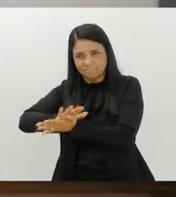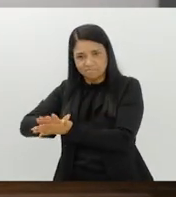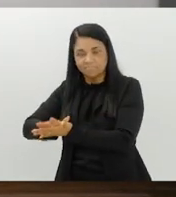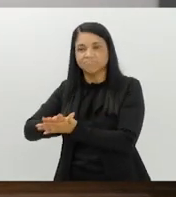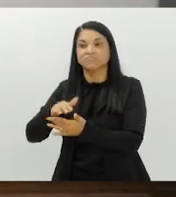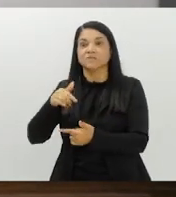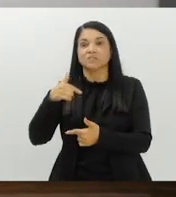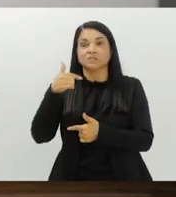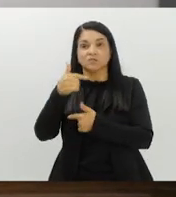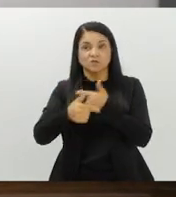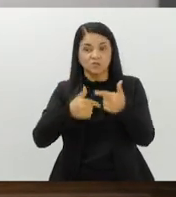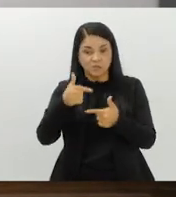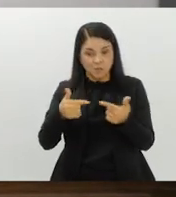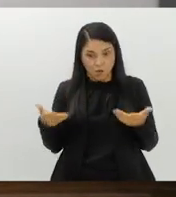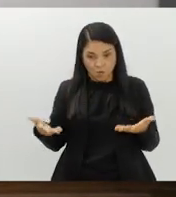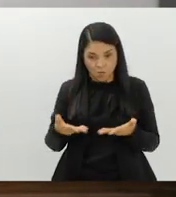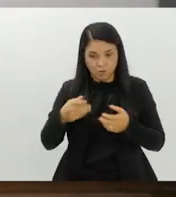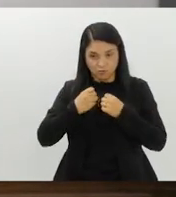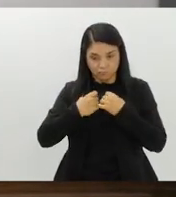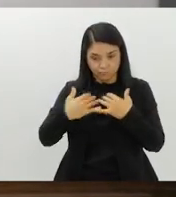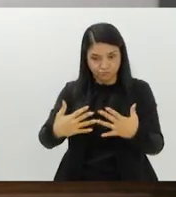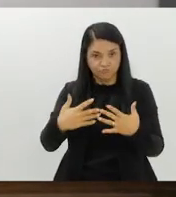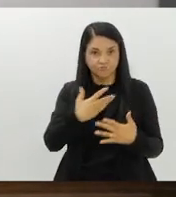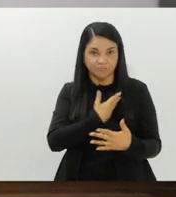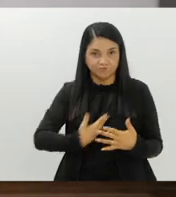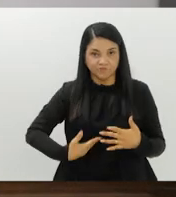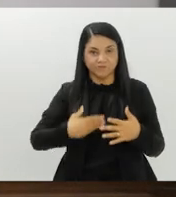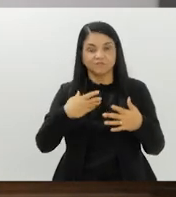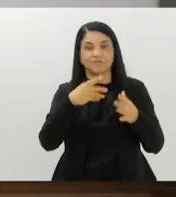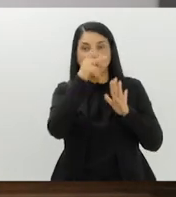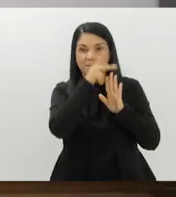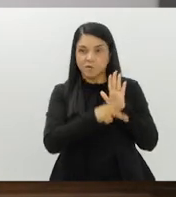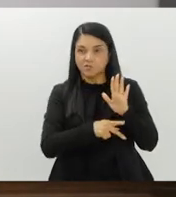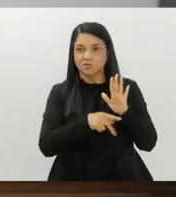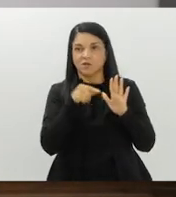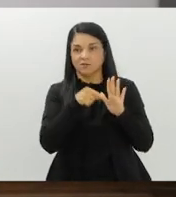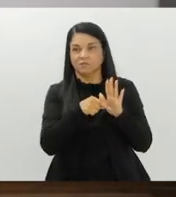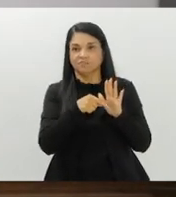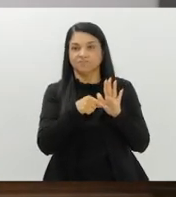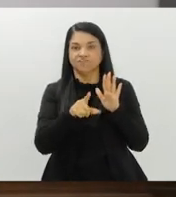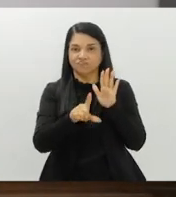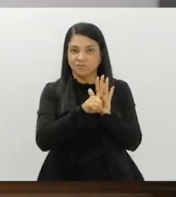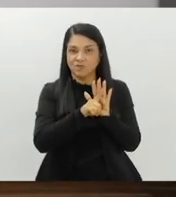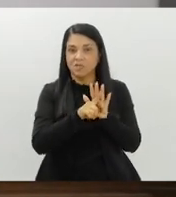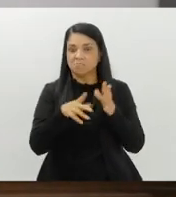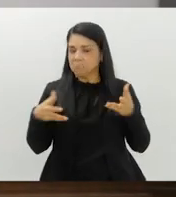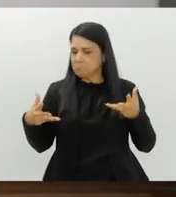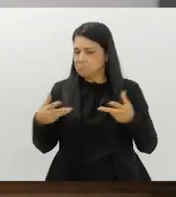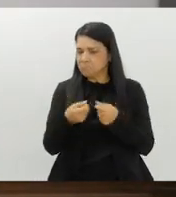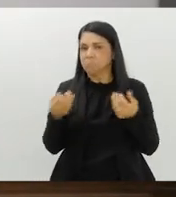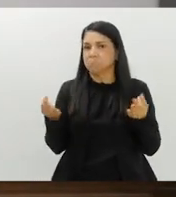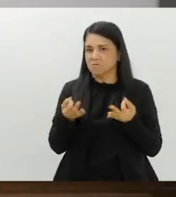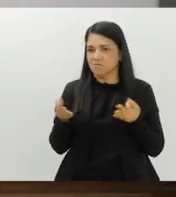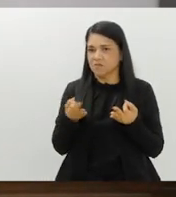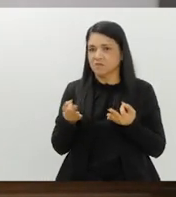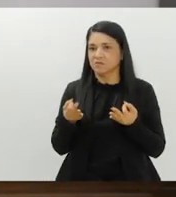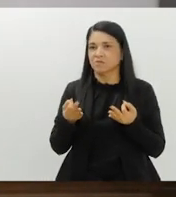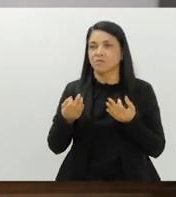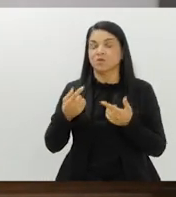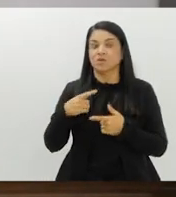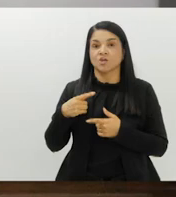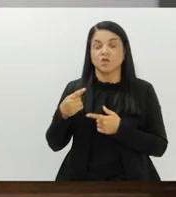esse trabalho que vocês estão fazendo aqui, com esse projeto, perfeito. muito bonito. Nós,